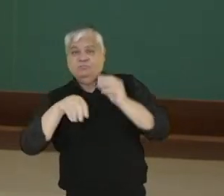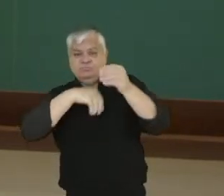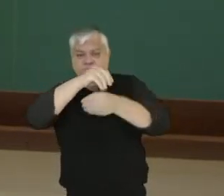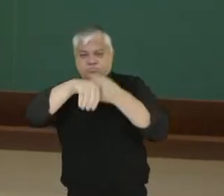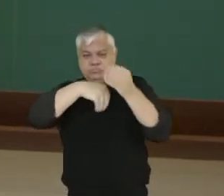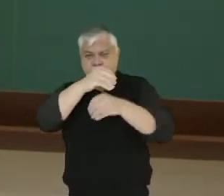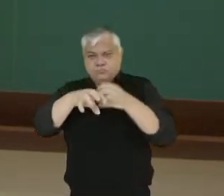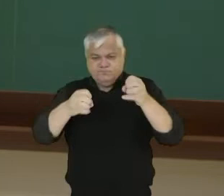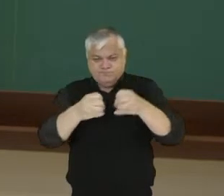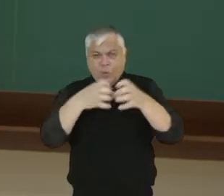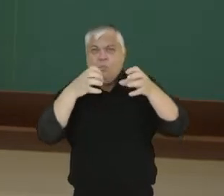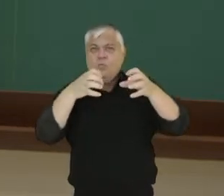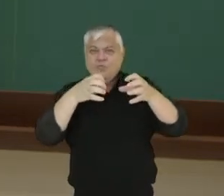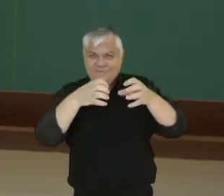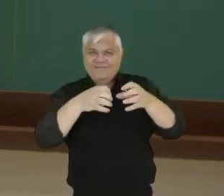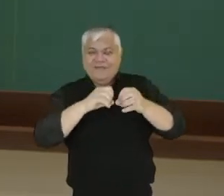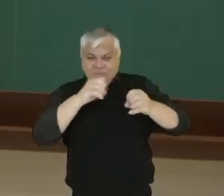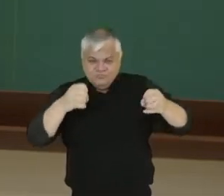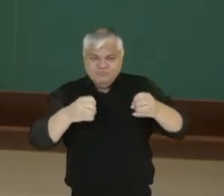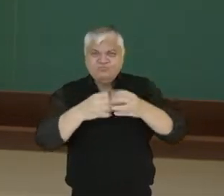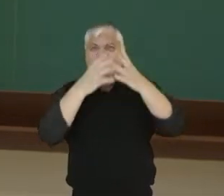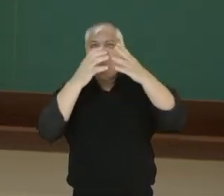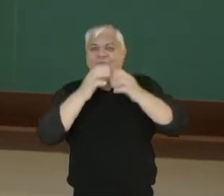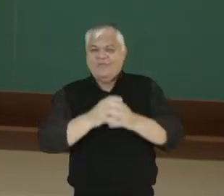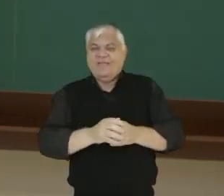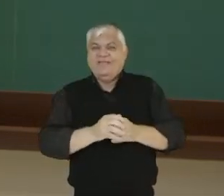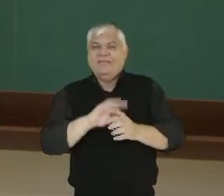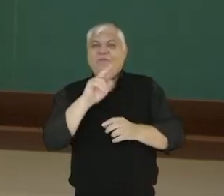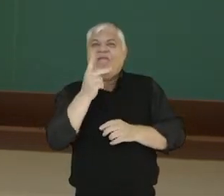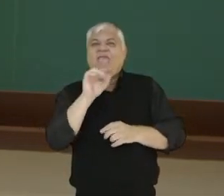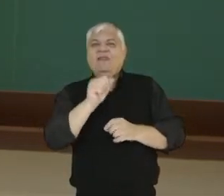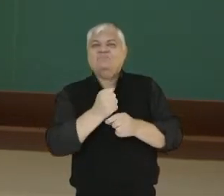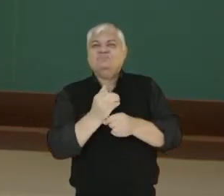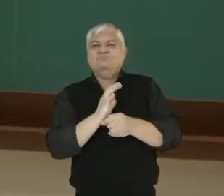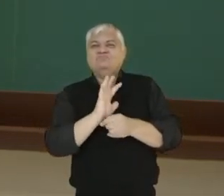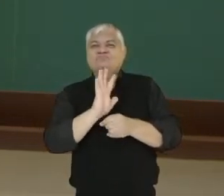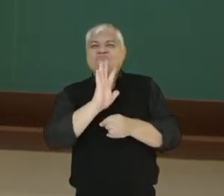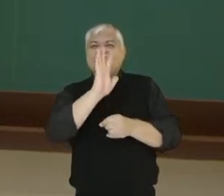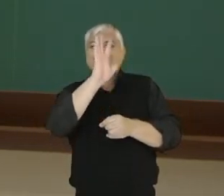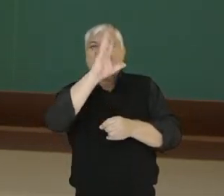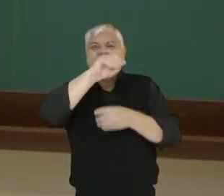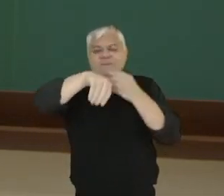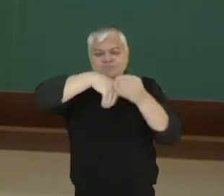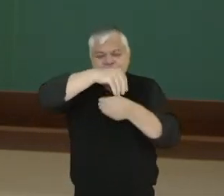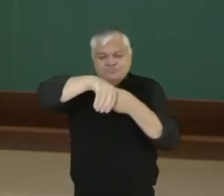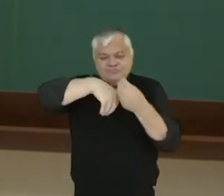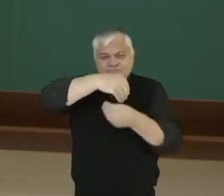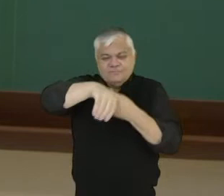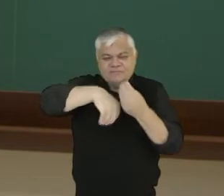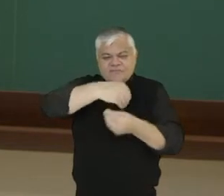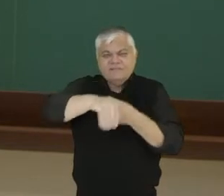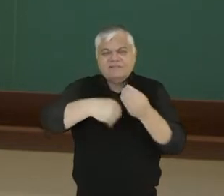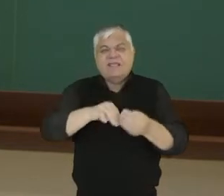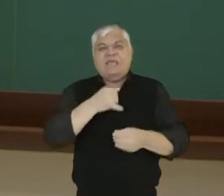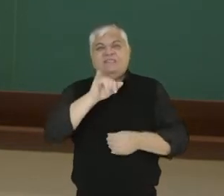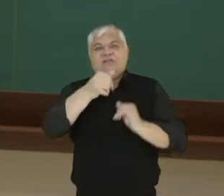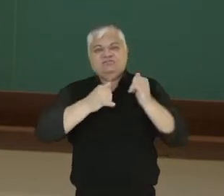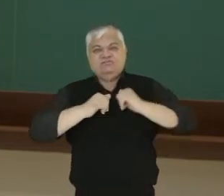acabam formando átomos de hélio, e existe uma pequena diferença de massa ali, e essa massa é transformada em